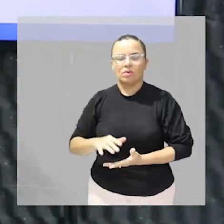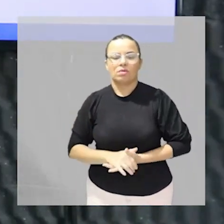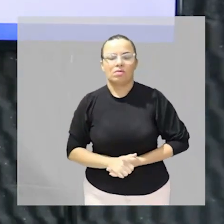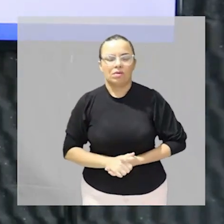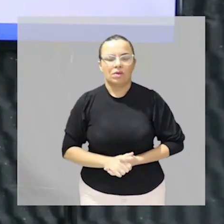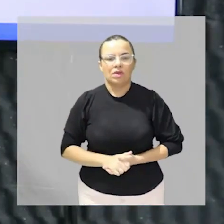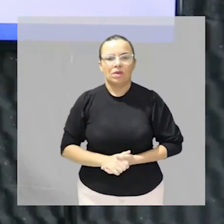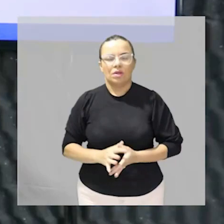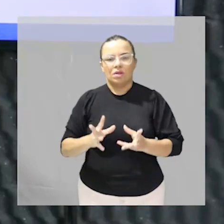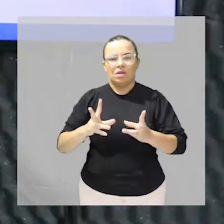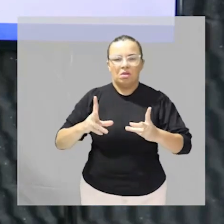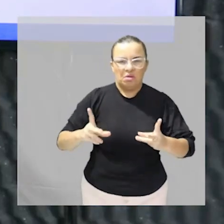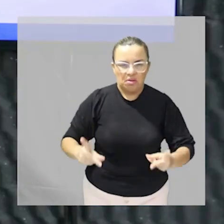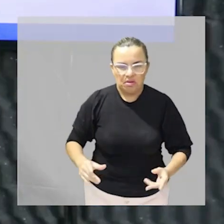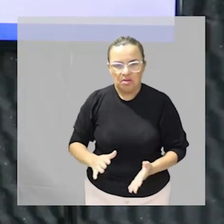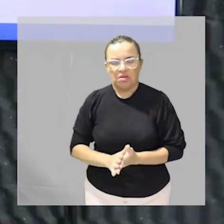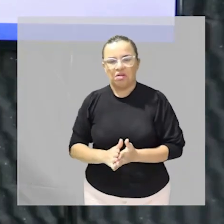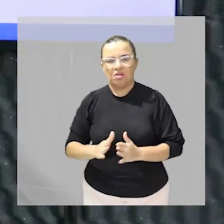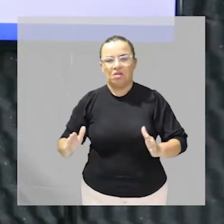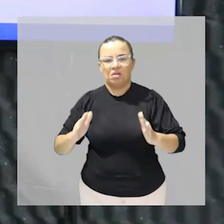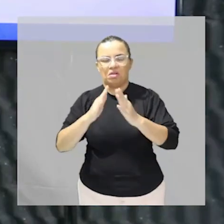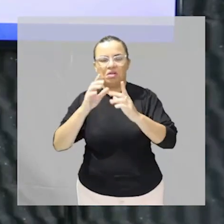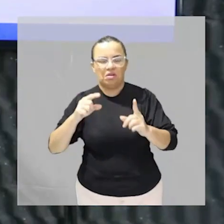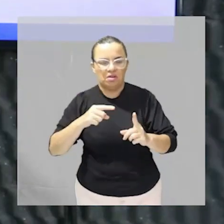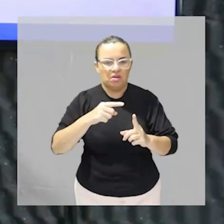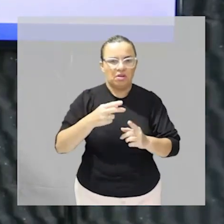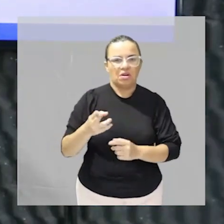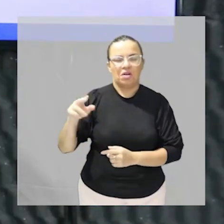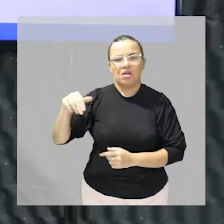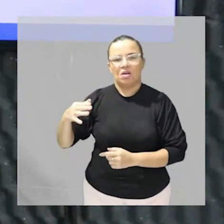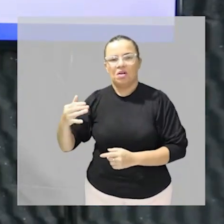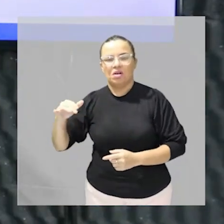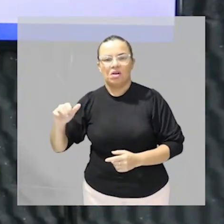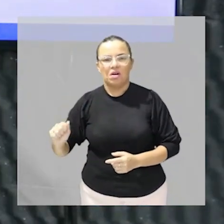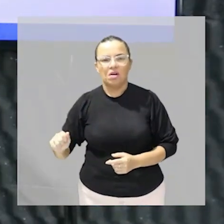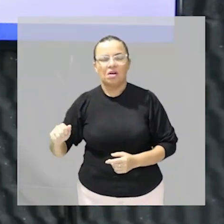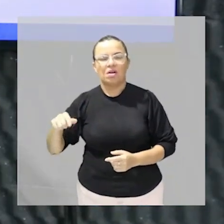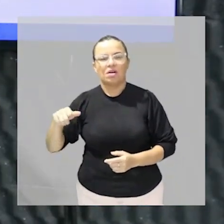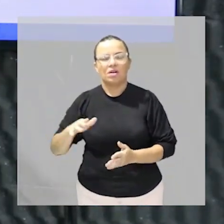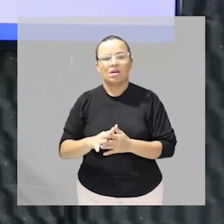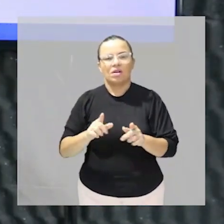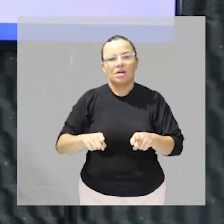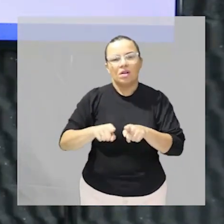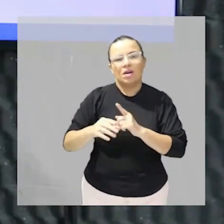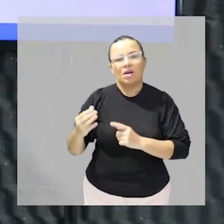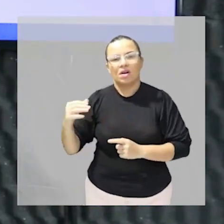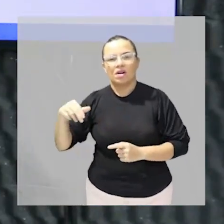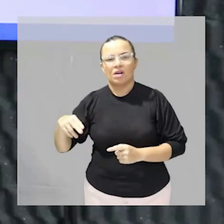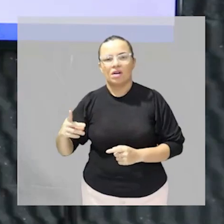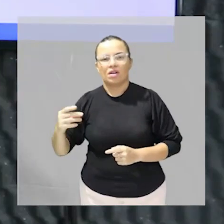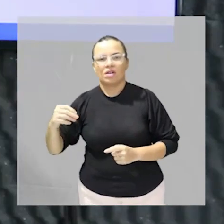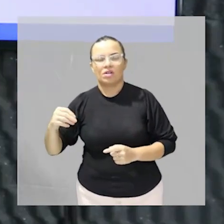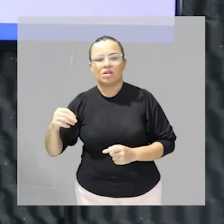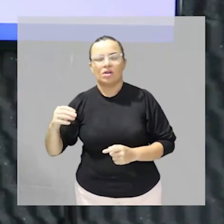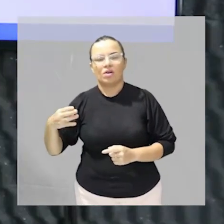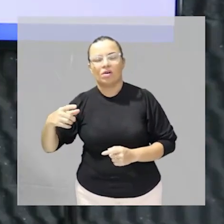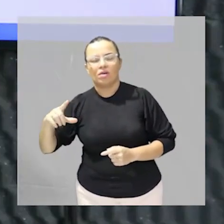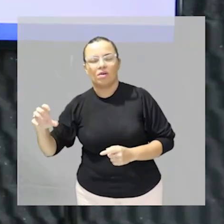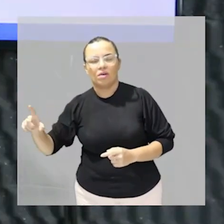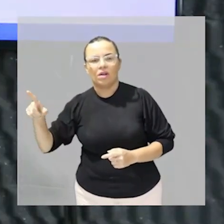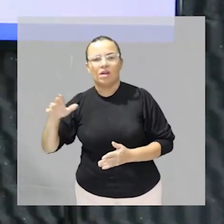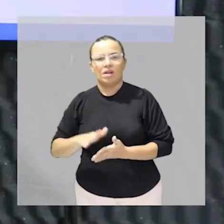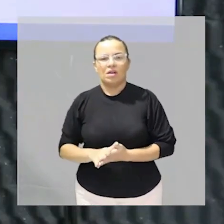leva à destruição de templos, de Umbanda e Candomblé, perseguição e até mesmo assassinatos,